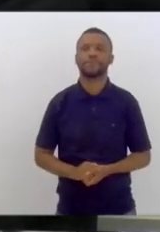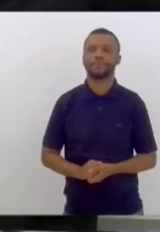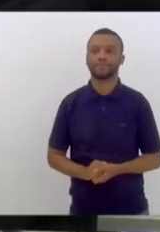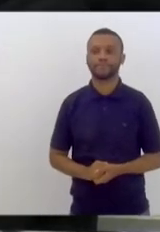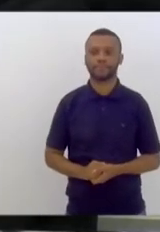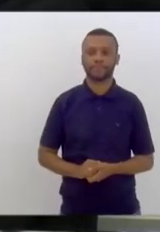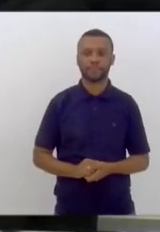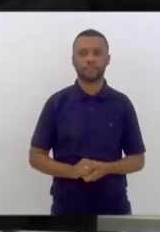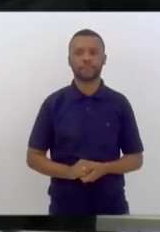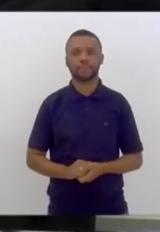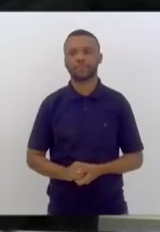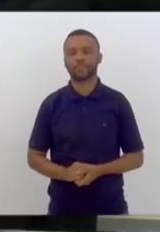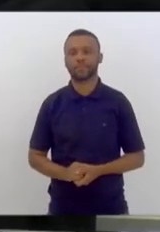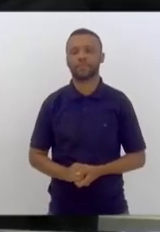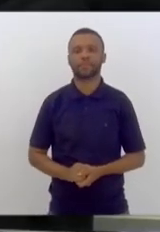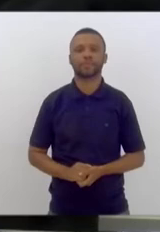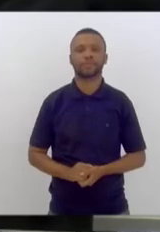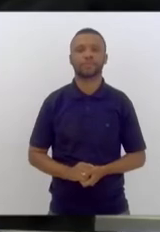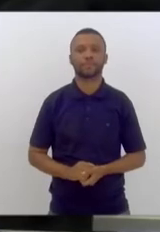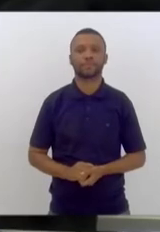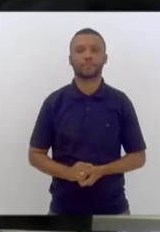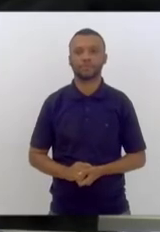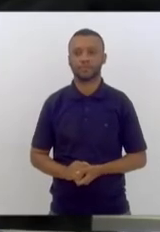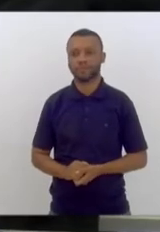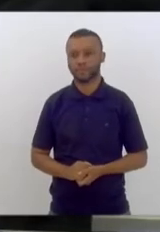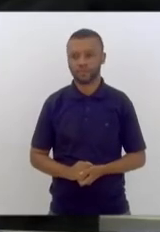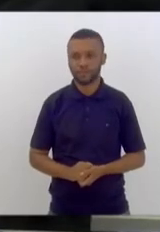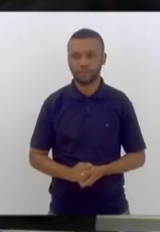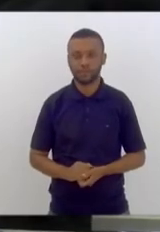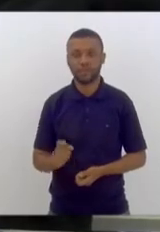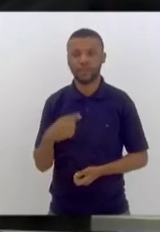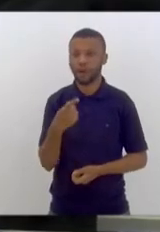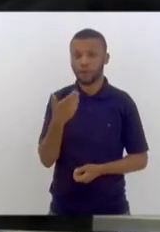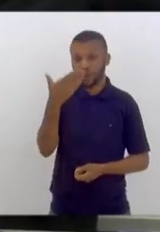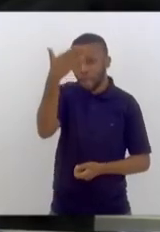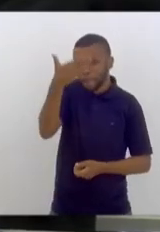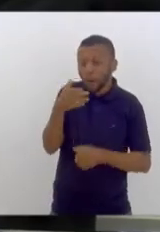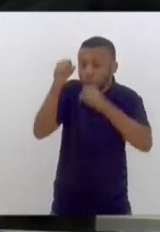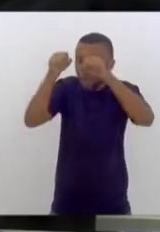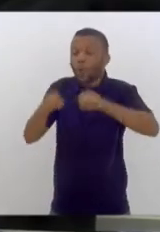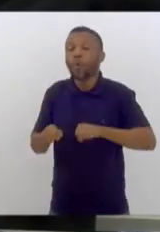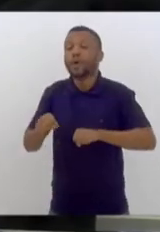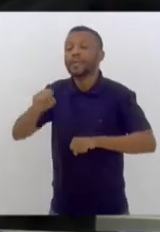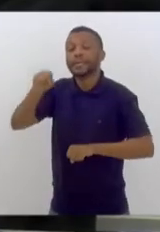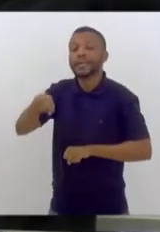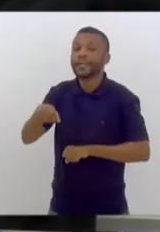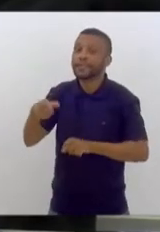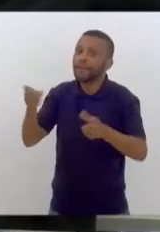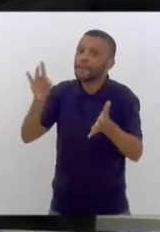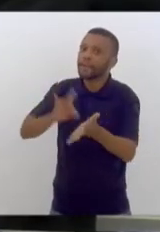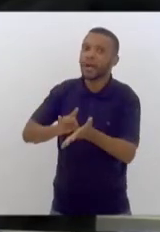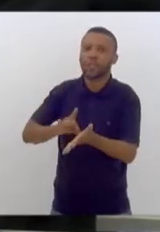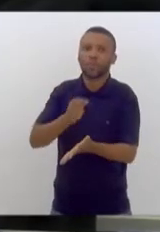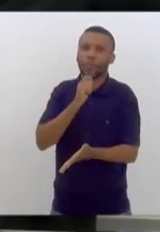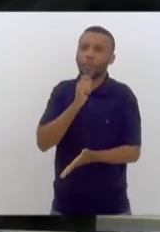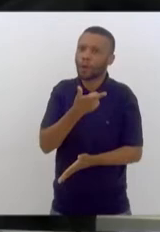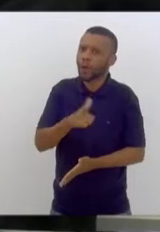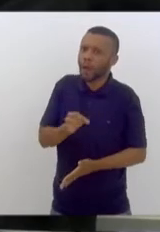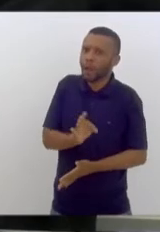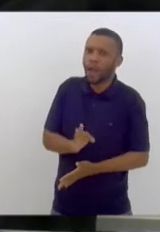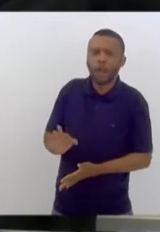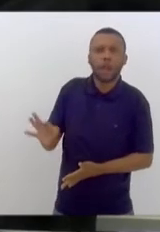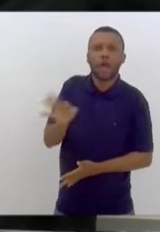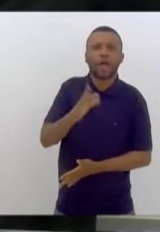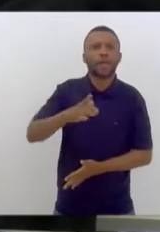De tal modo que nós constatamos que, sim, realmente não houve a discussão que deveria ter havido,